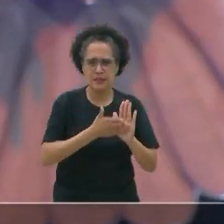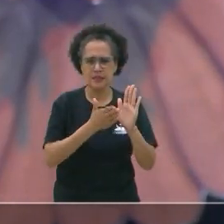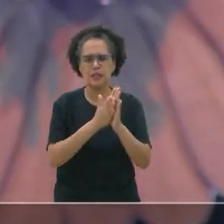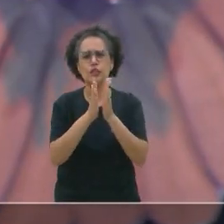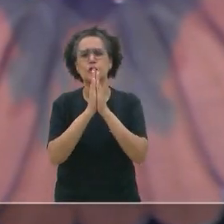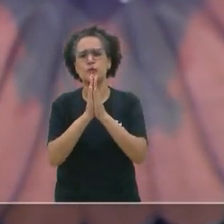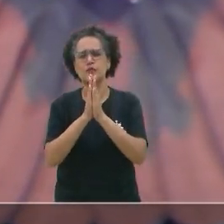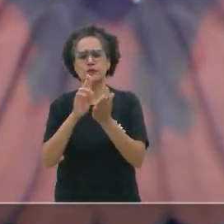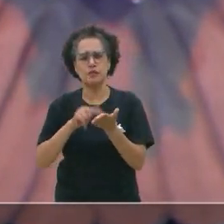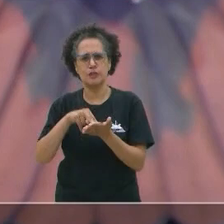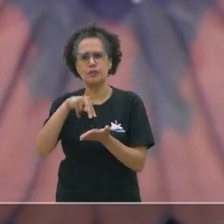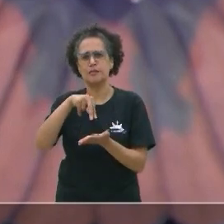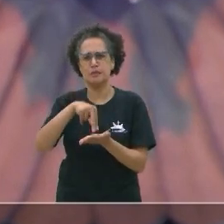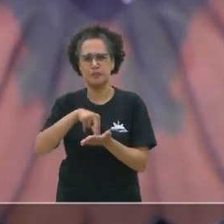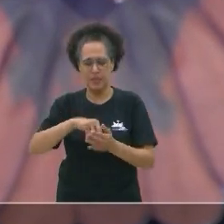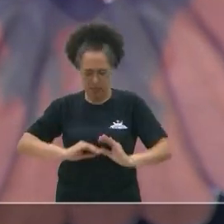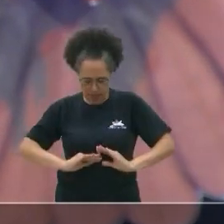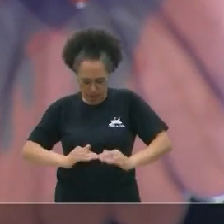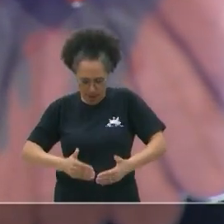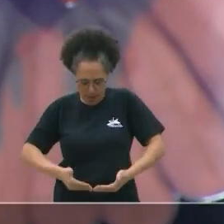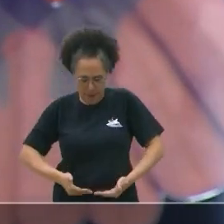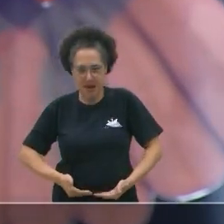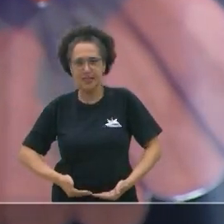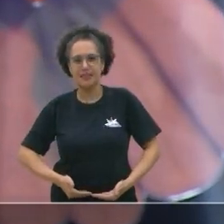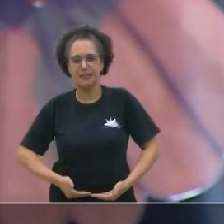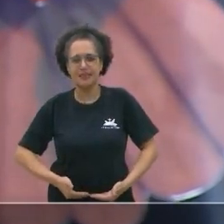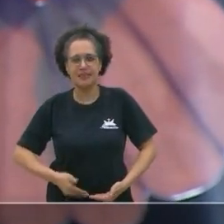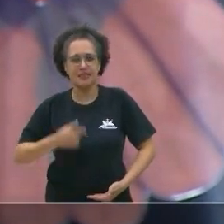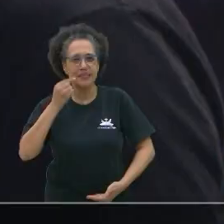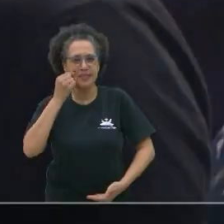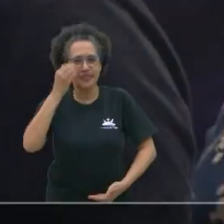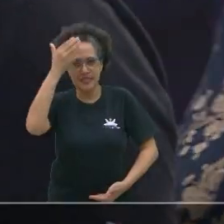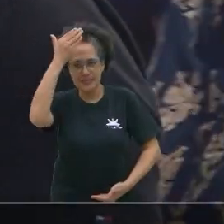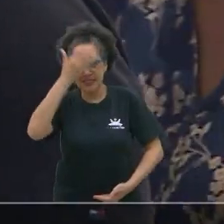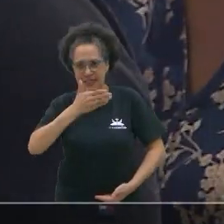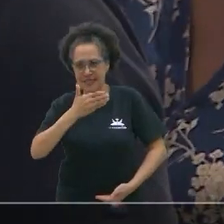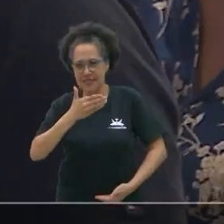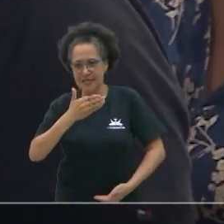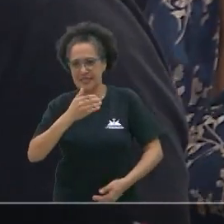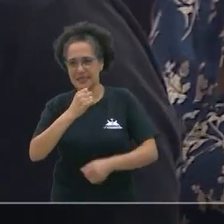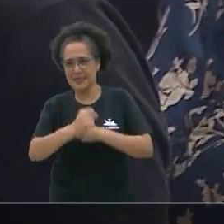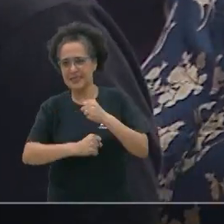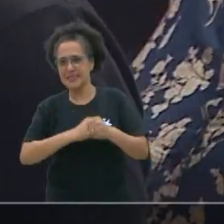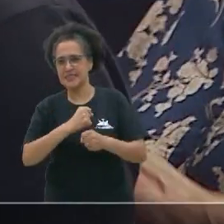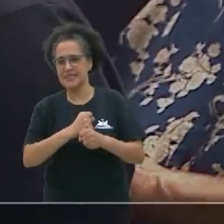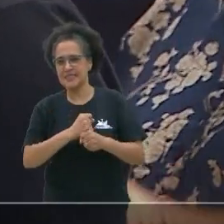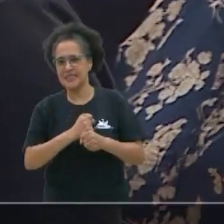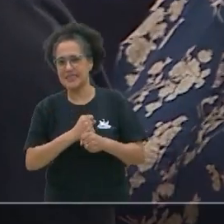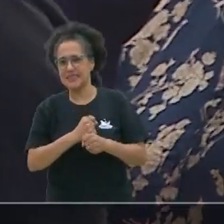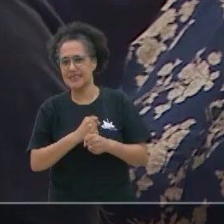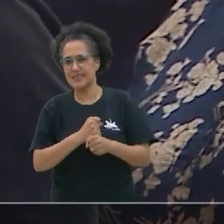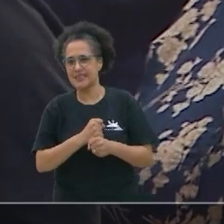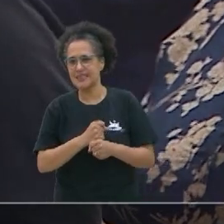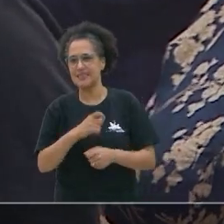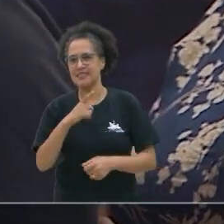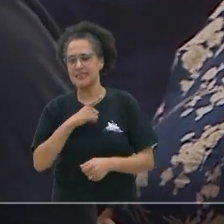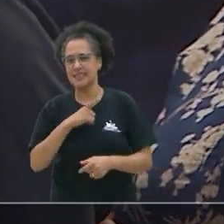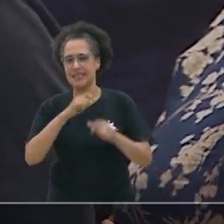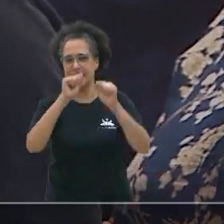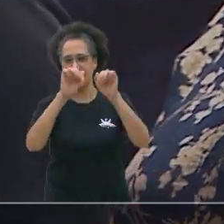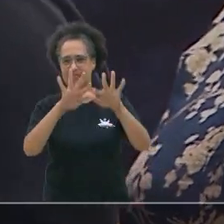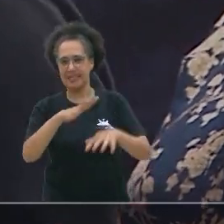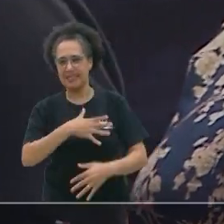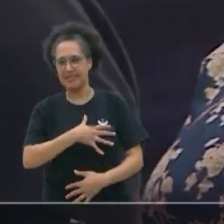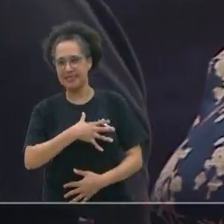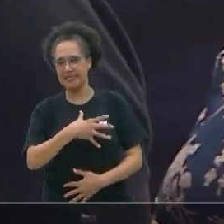ela ali para a gente mostrar a barriguinha dela, para mostrar o testemunho. Anos de noite de louvor para alcançar a graça de um filho. E está ali, ó,